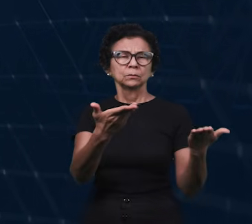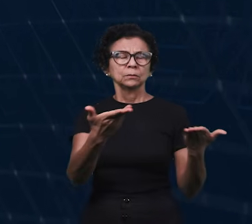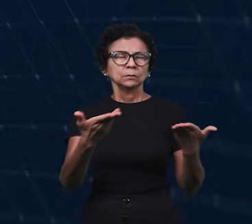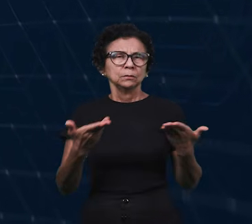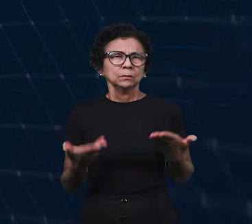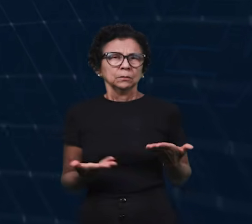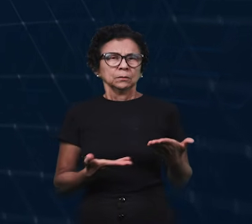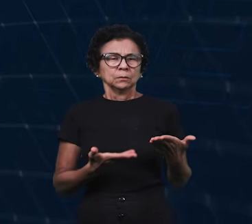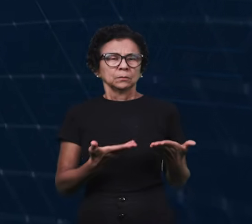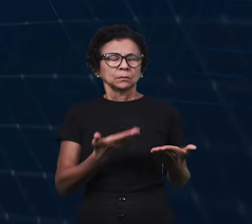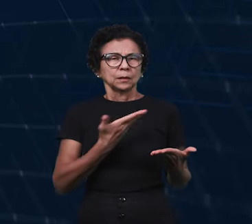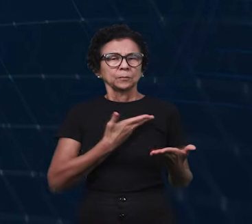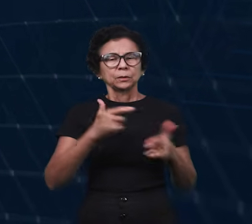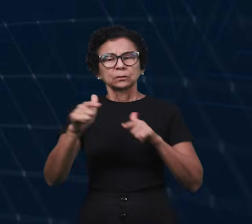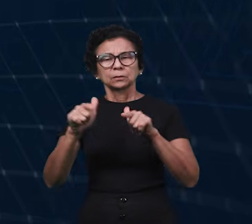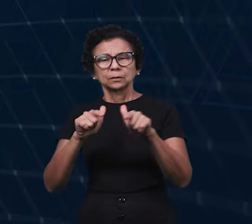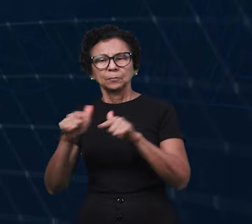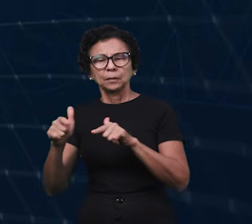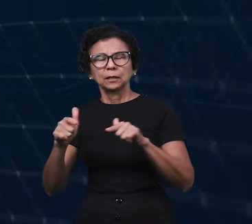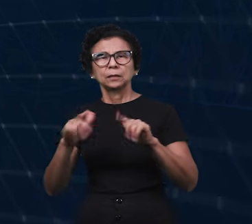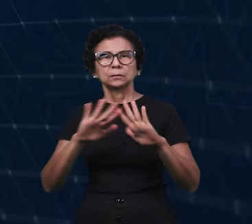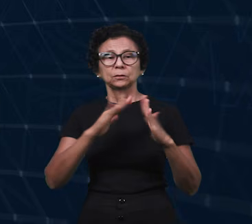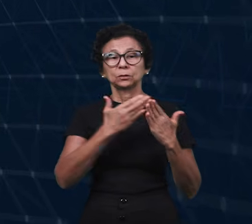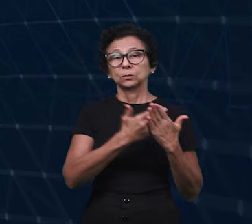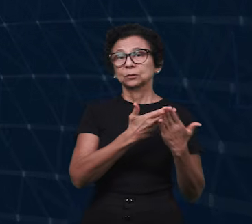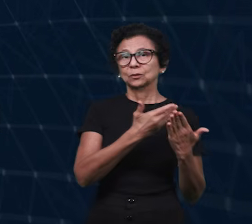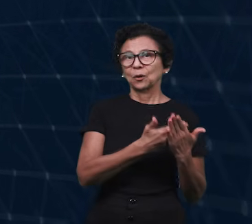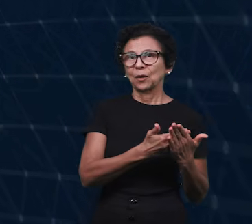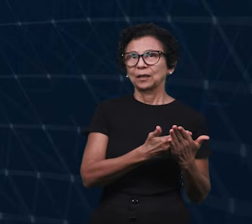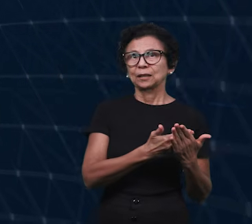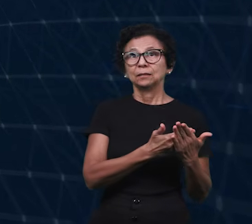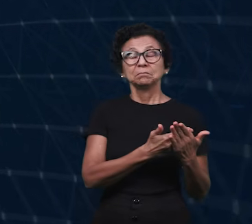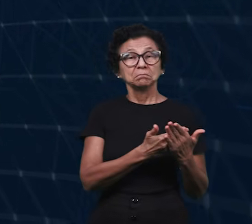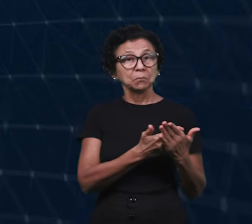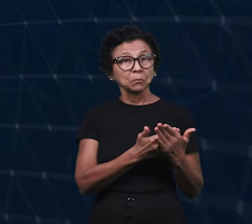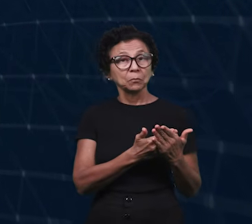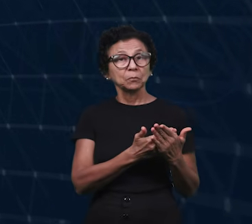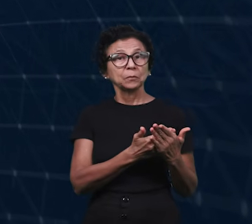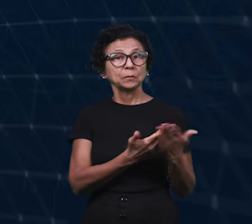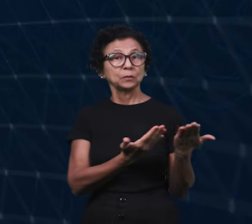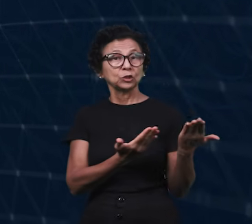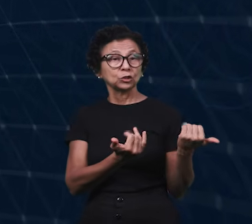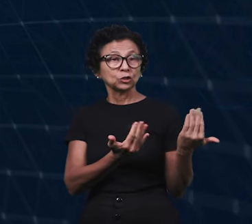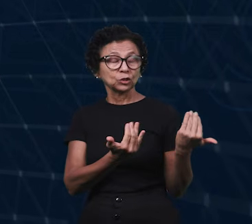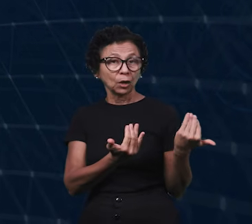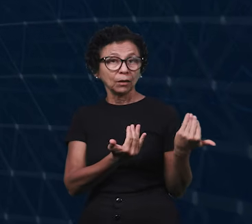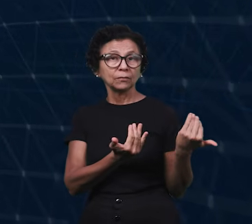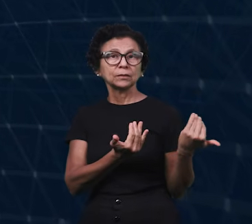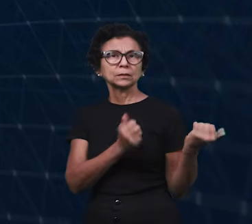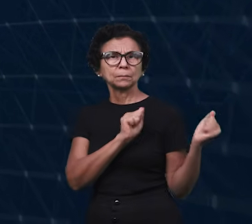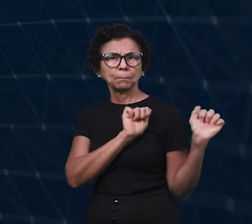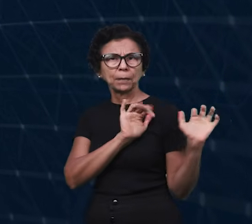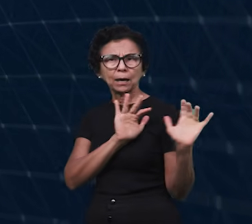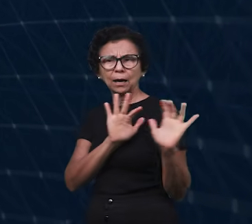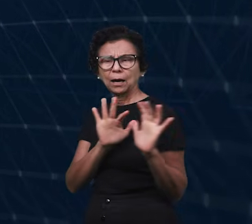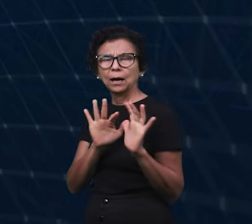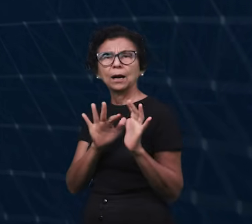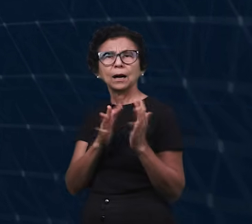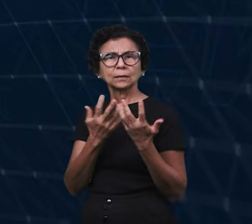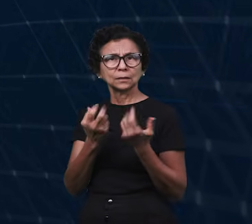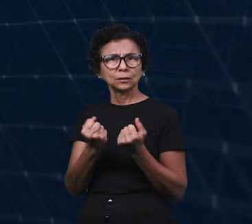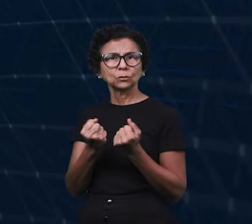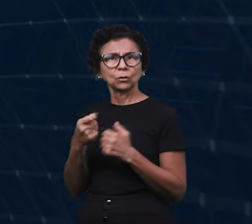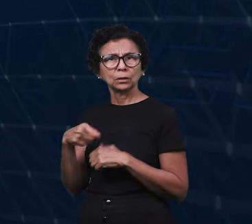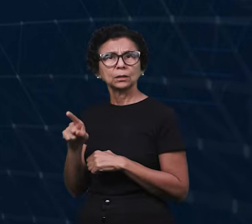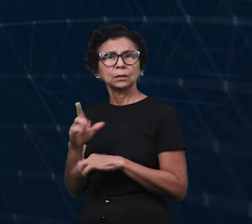irmãos convidaram colegas de estudo e trabalho e, para a honra do nome do nosso Deus, um número expressivo de jovens americanos